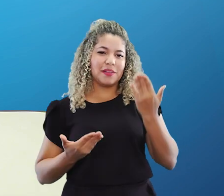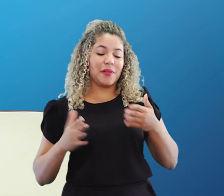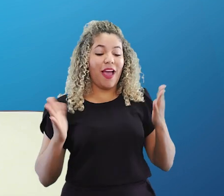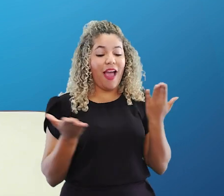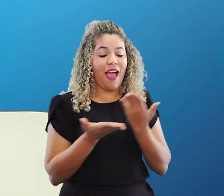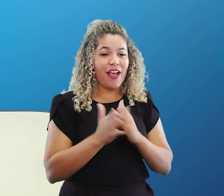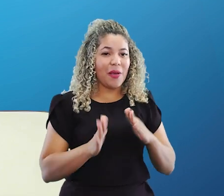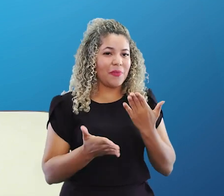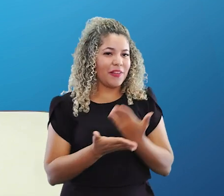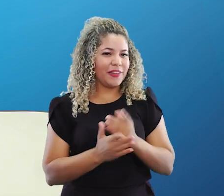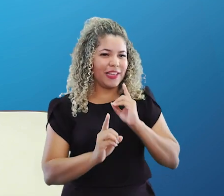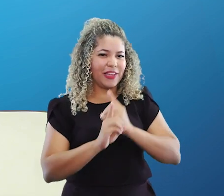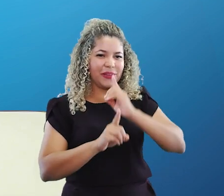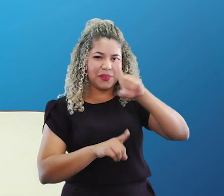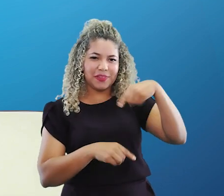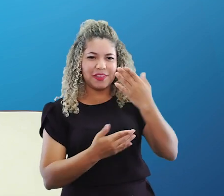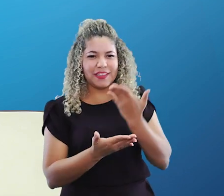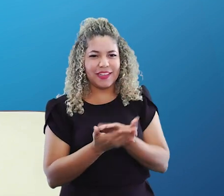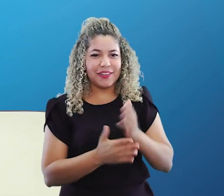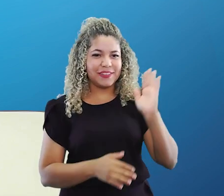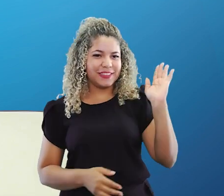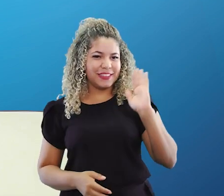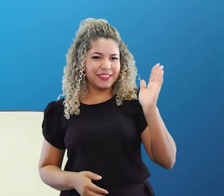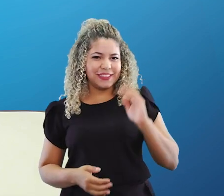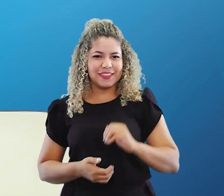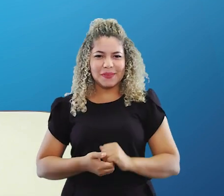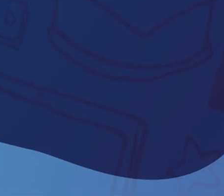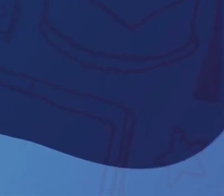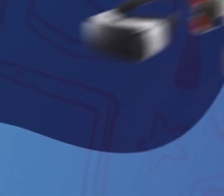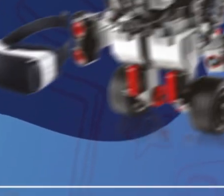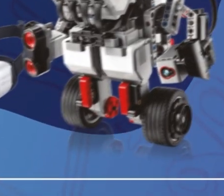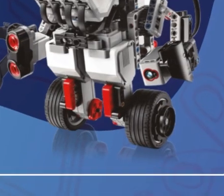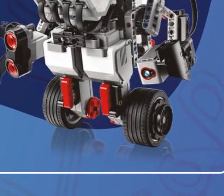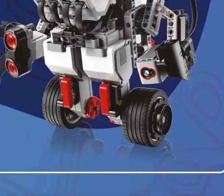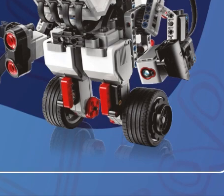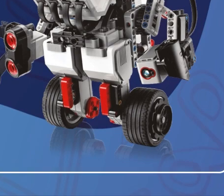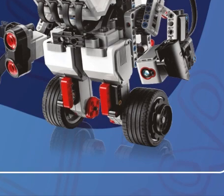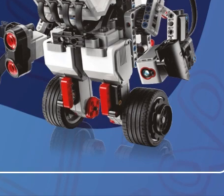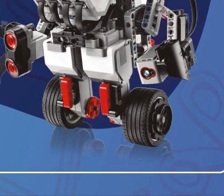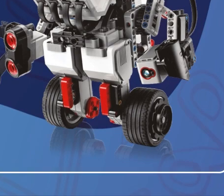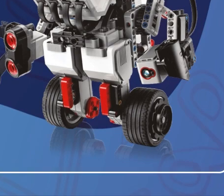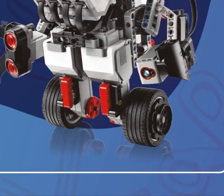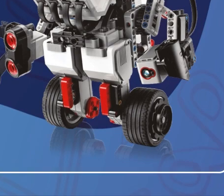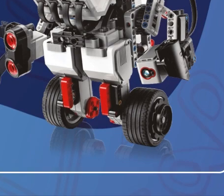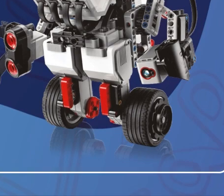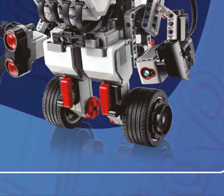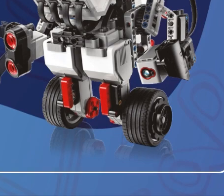Eu fico por aqui. Até uma próxima aula. Tchau!